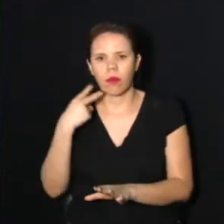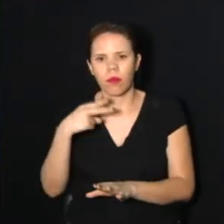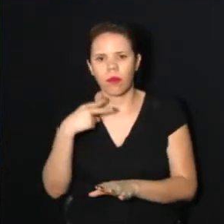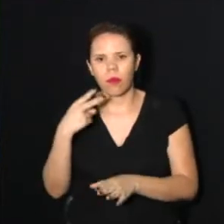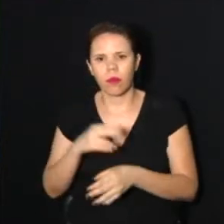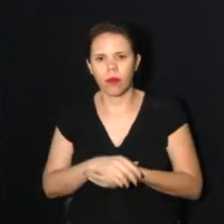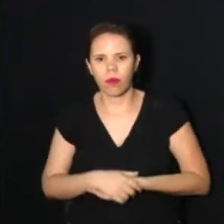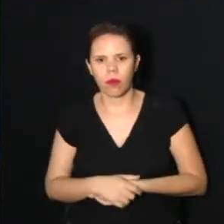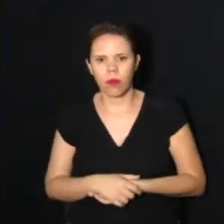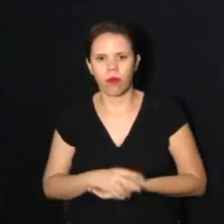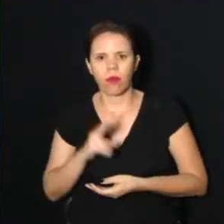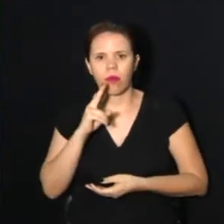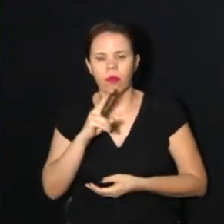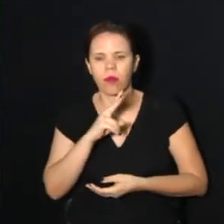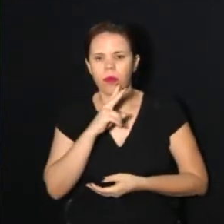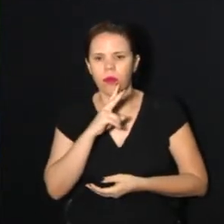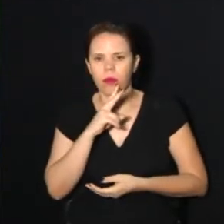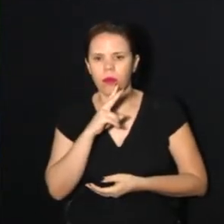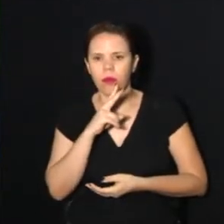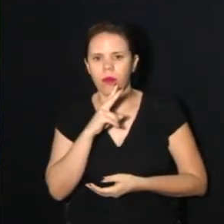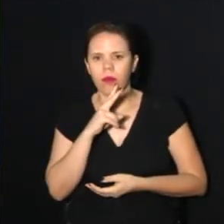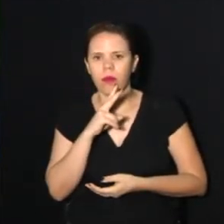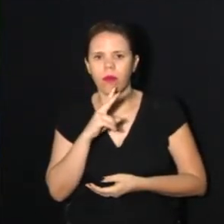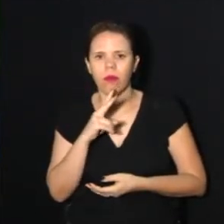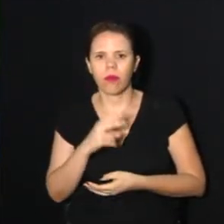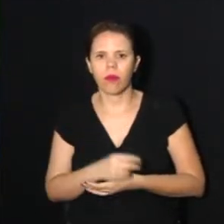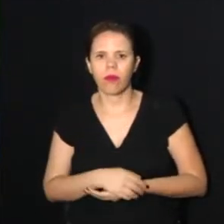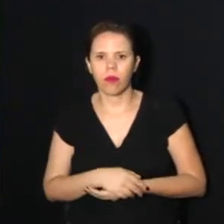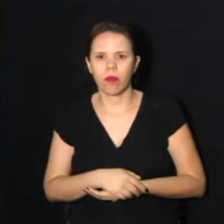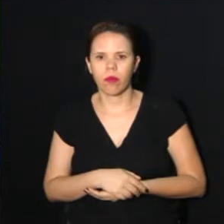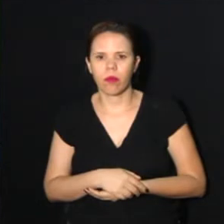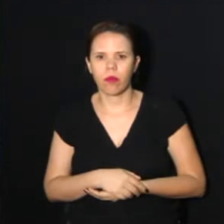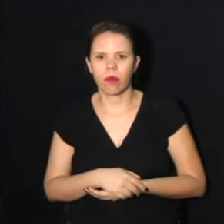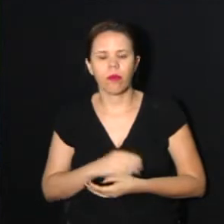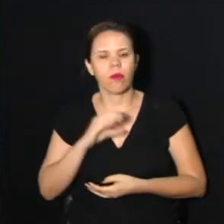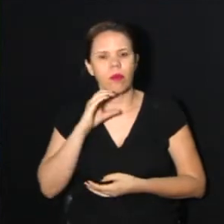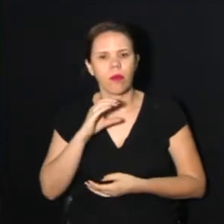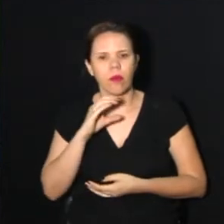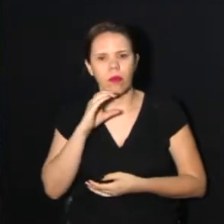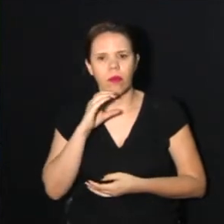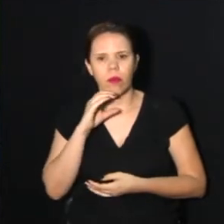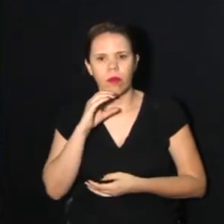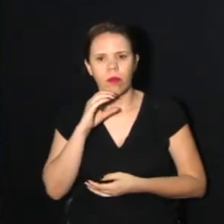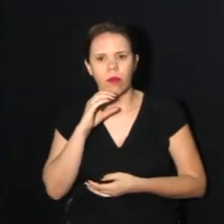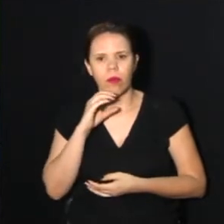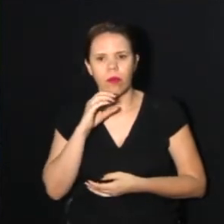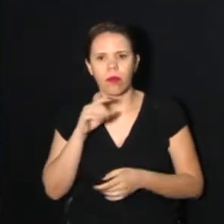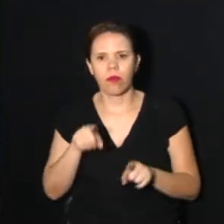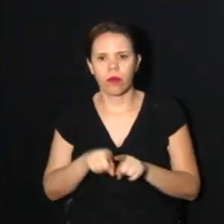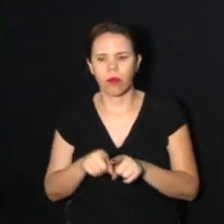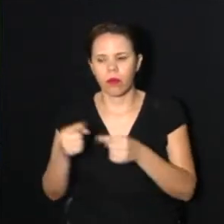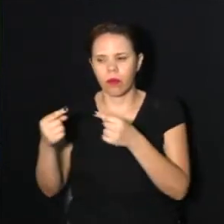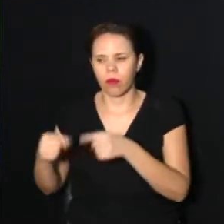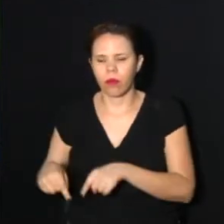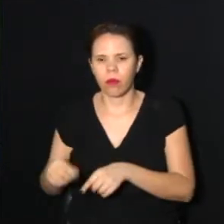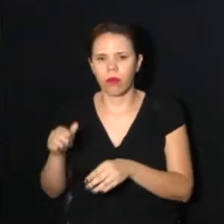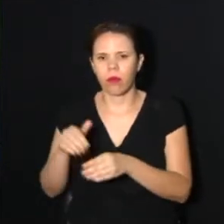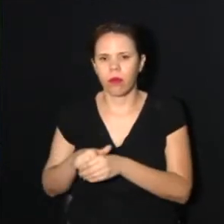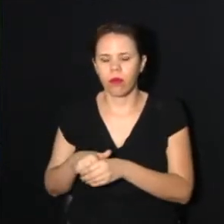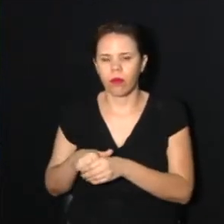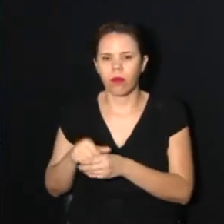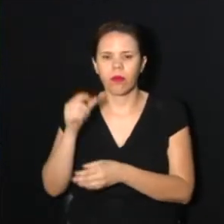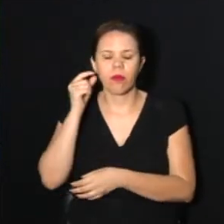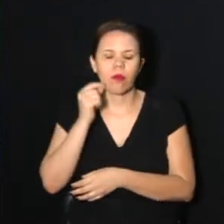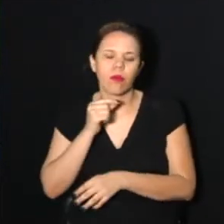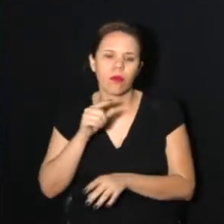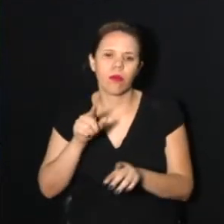dos vereadores Vinícius Grati e Carlão do PT, e com voto contrário do vereador Marcelo